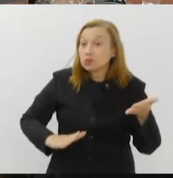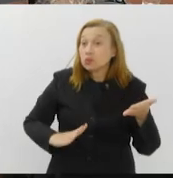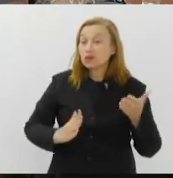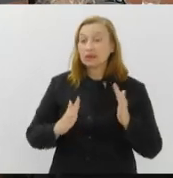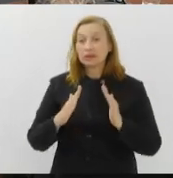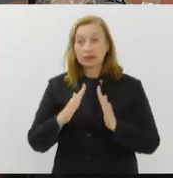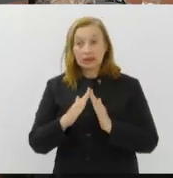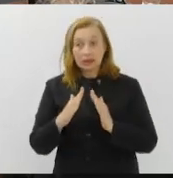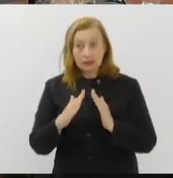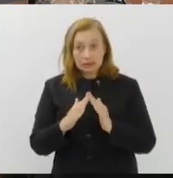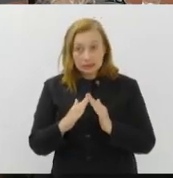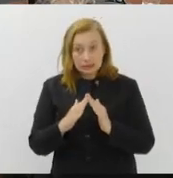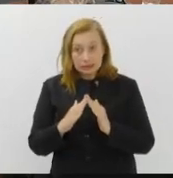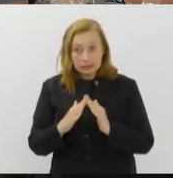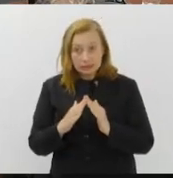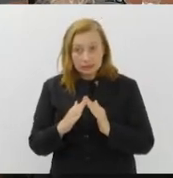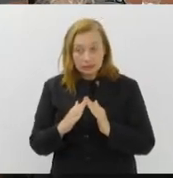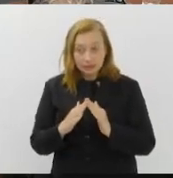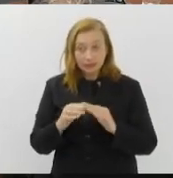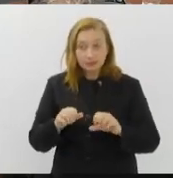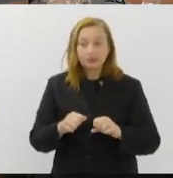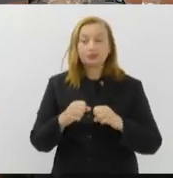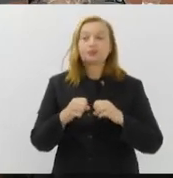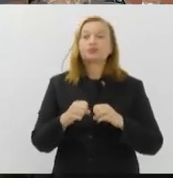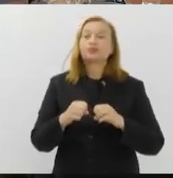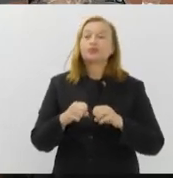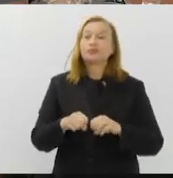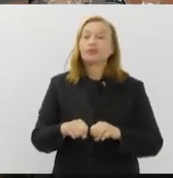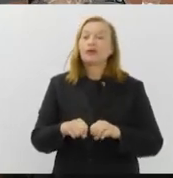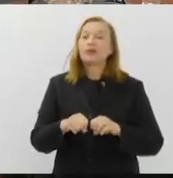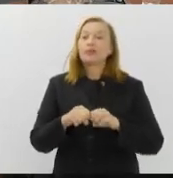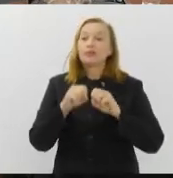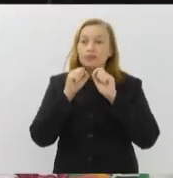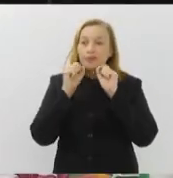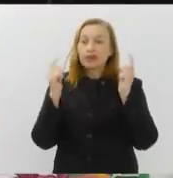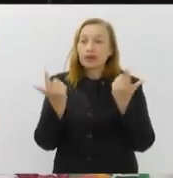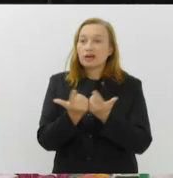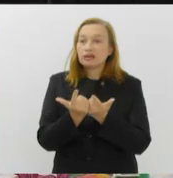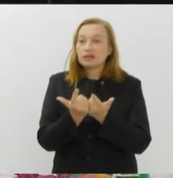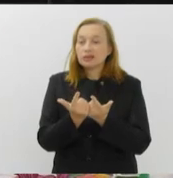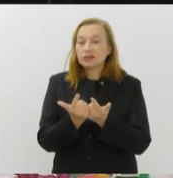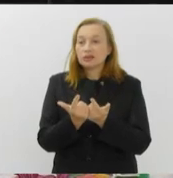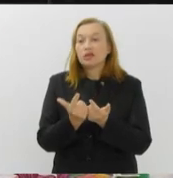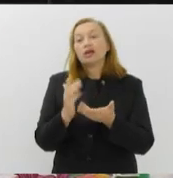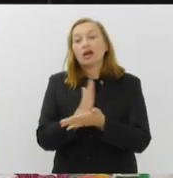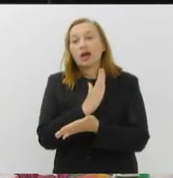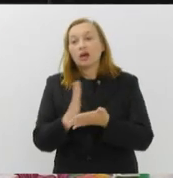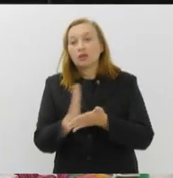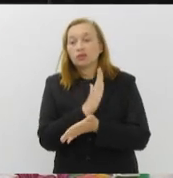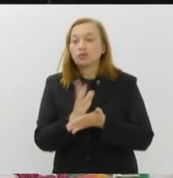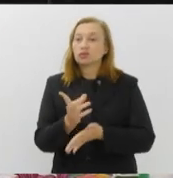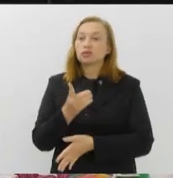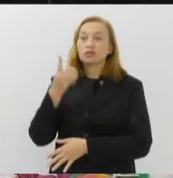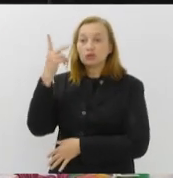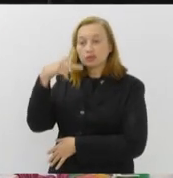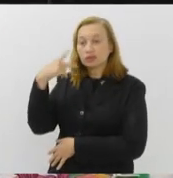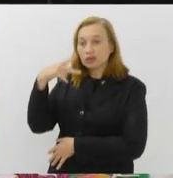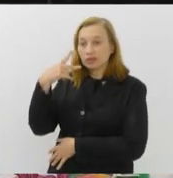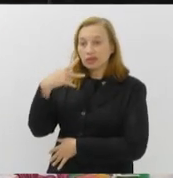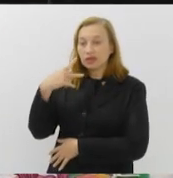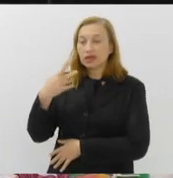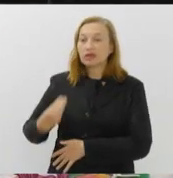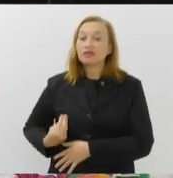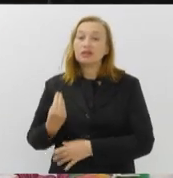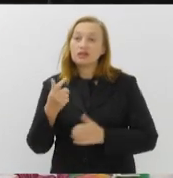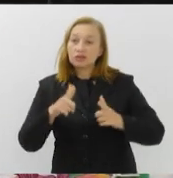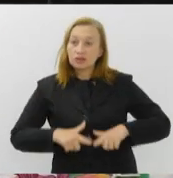sendo realizadas aqui na Assembleia Legislativa, onde alguns dos nossos parlamentares que estarão aqui